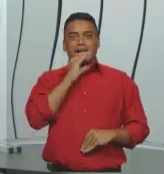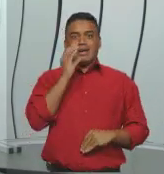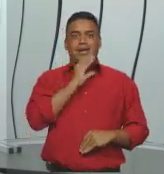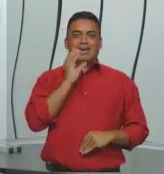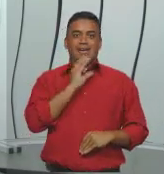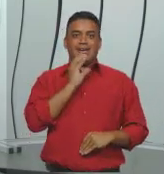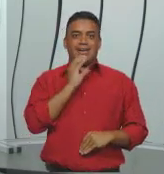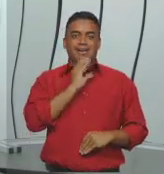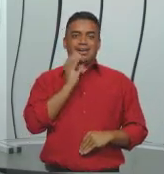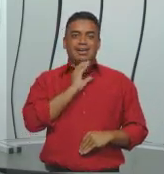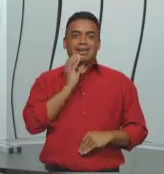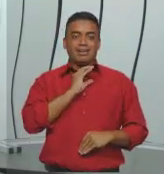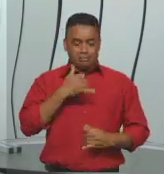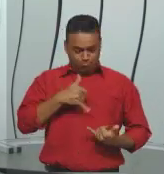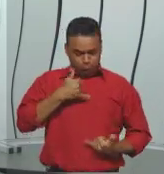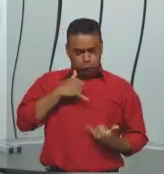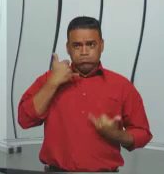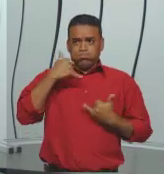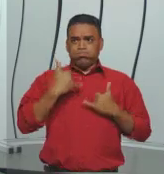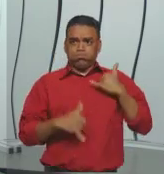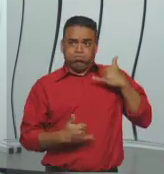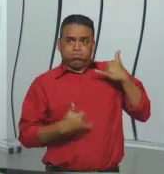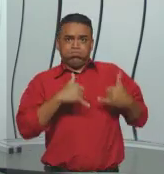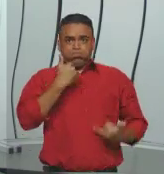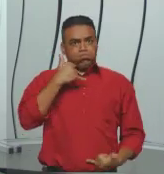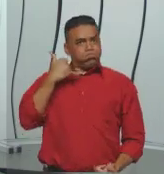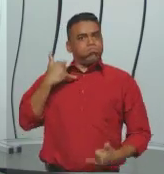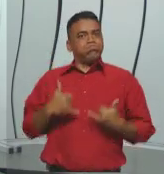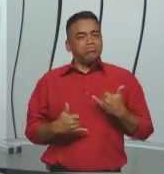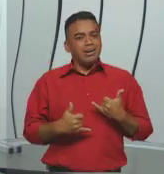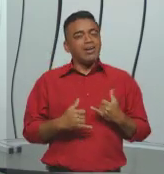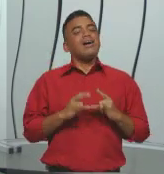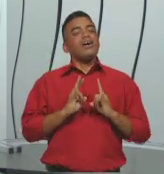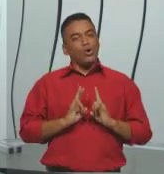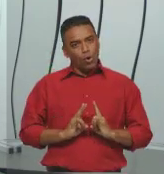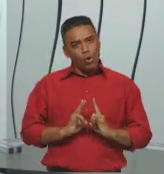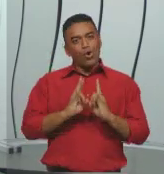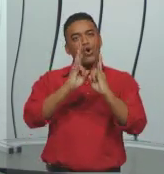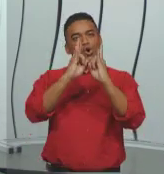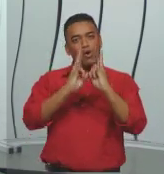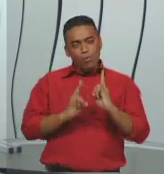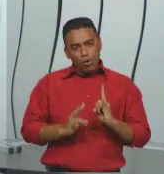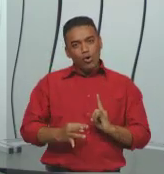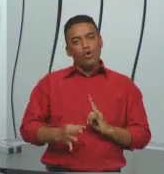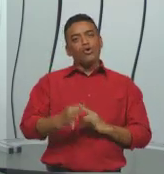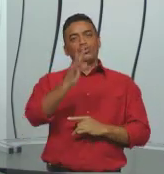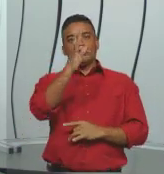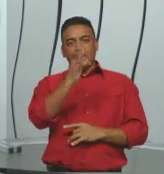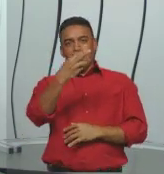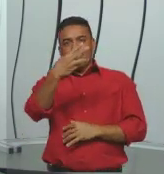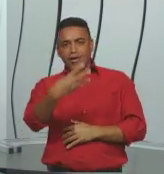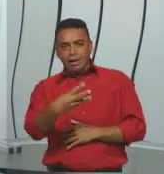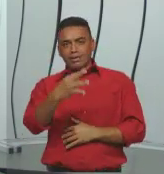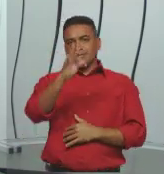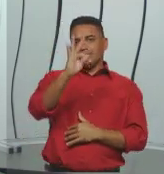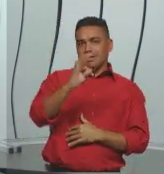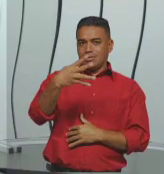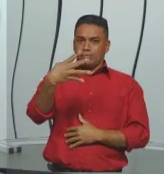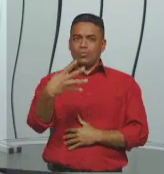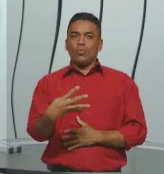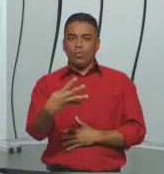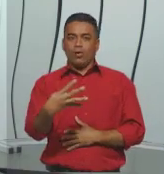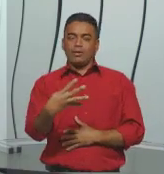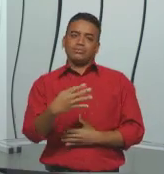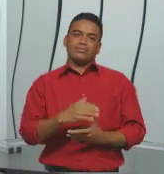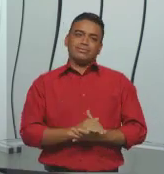você está ali sentindo energia no seu corpo. Tem a ver com esses hormônios tiroxina e